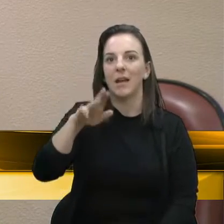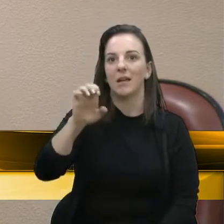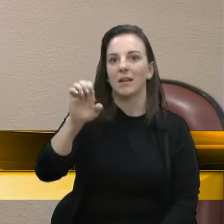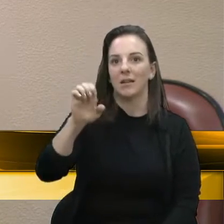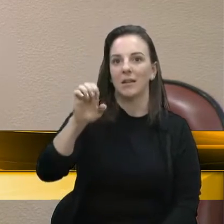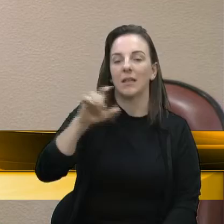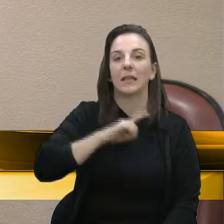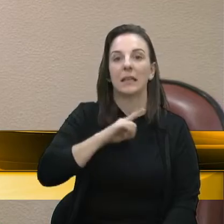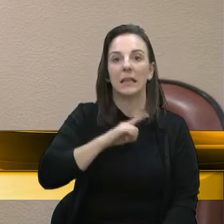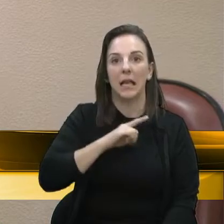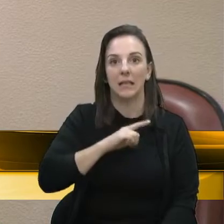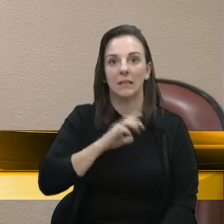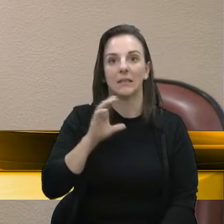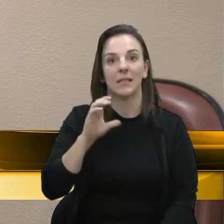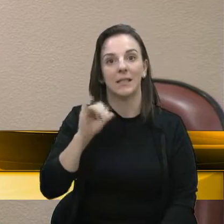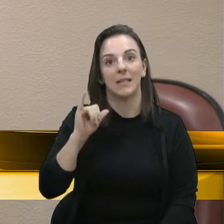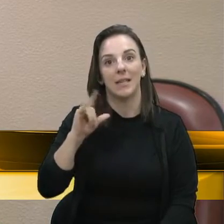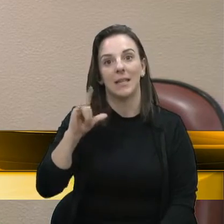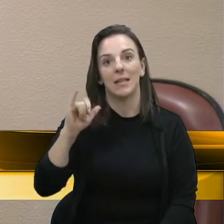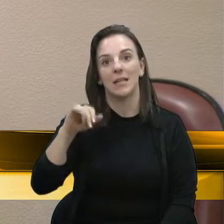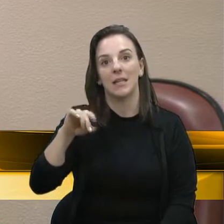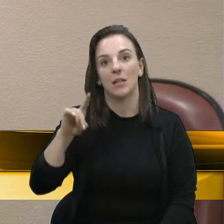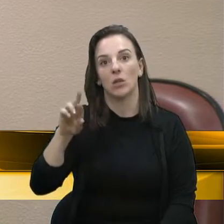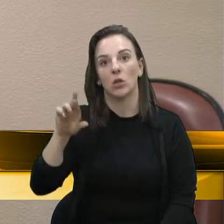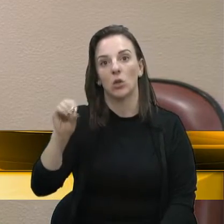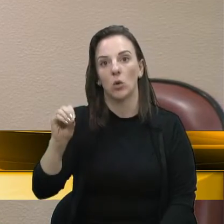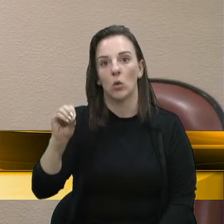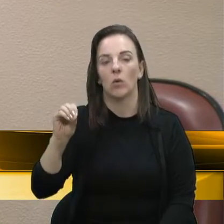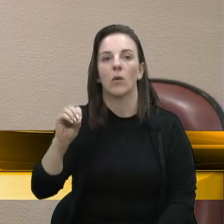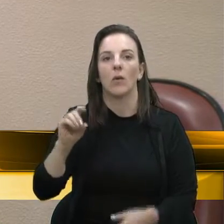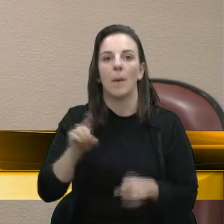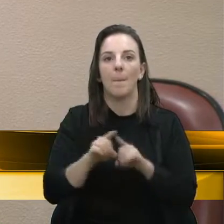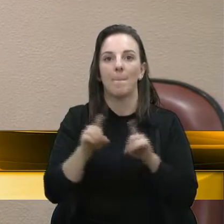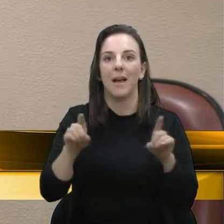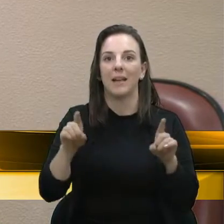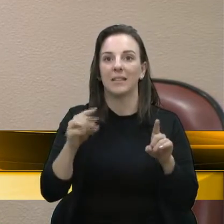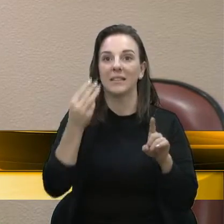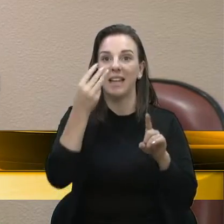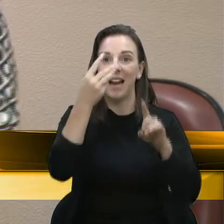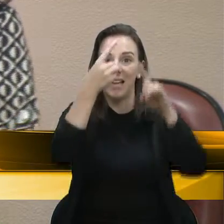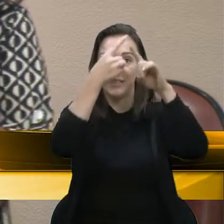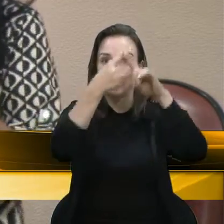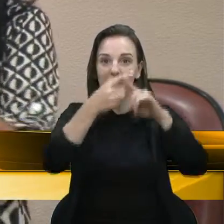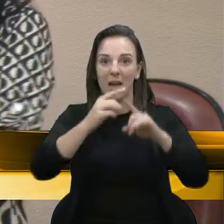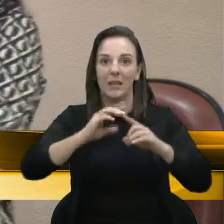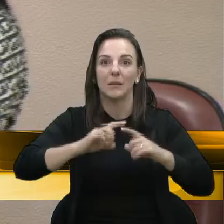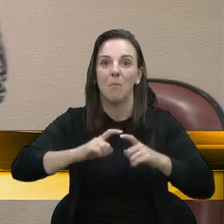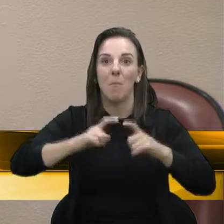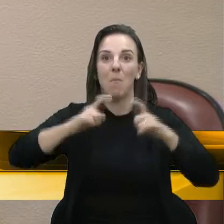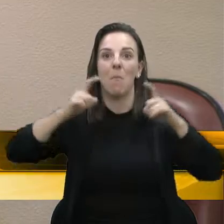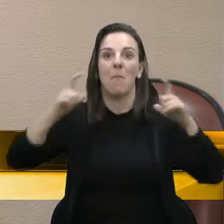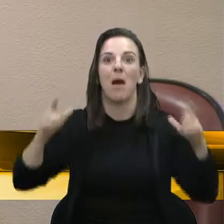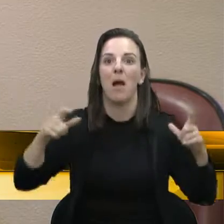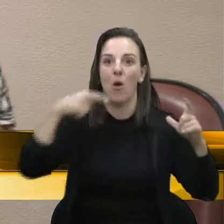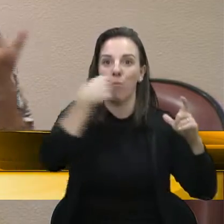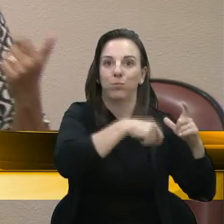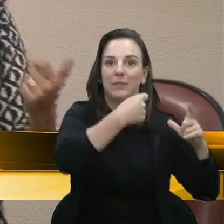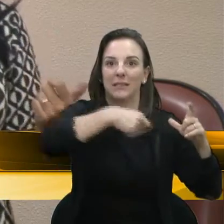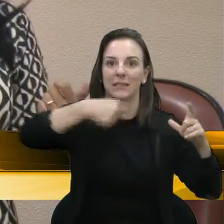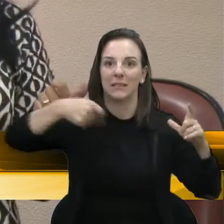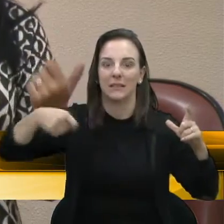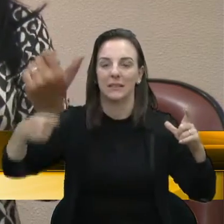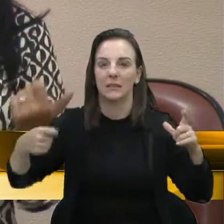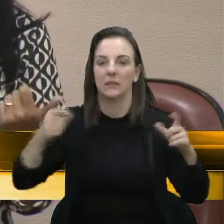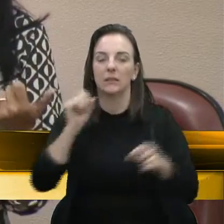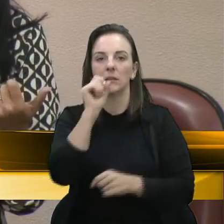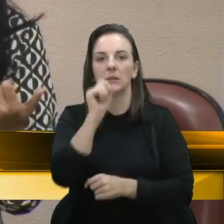a necessidade, a demanda, mais do que triplicou. Então, o fornecedor que leva o cilindro vazio e tem que buscar isso